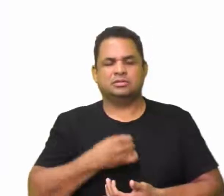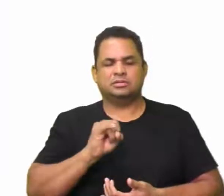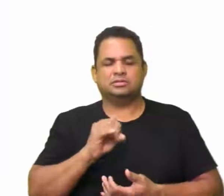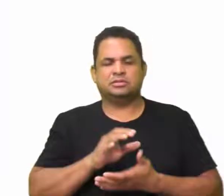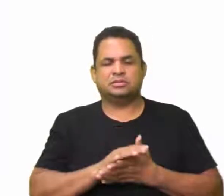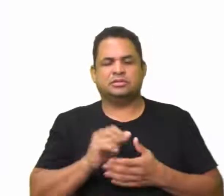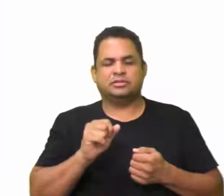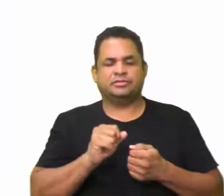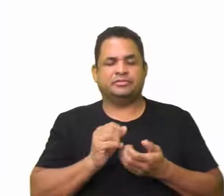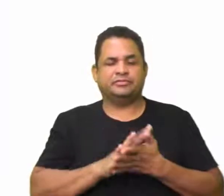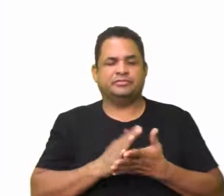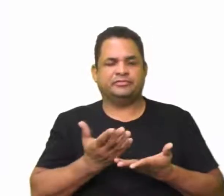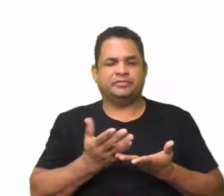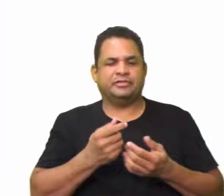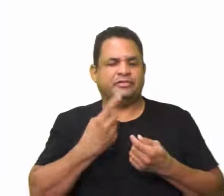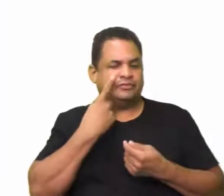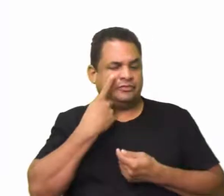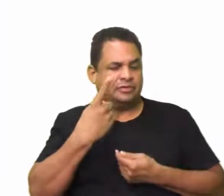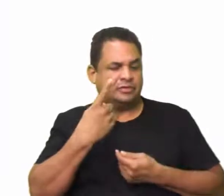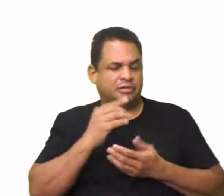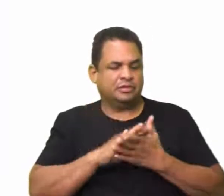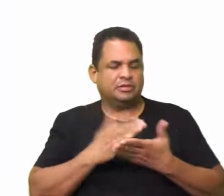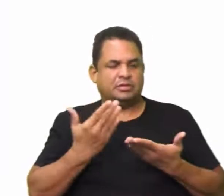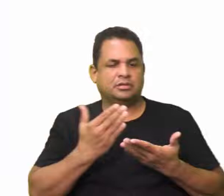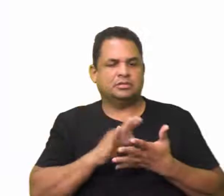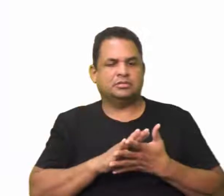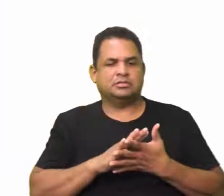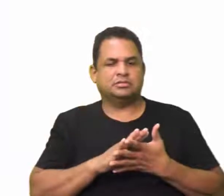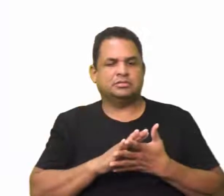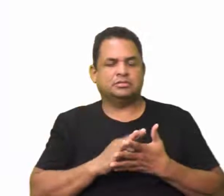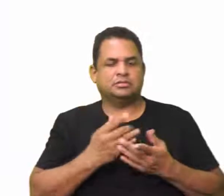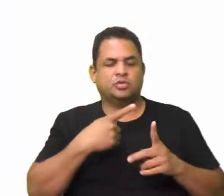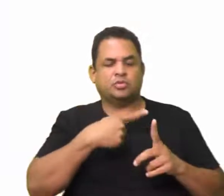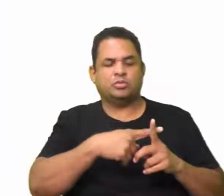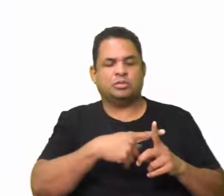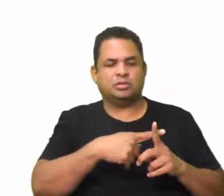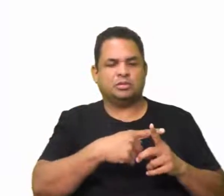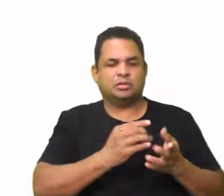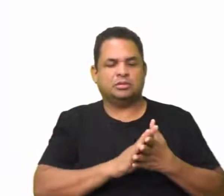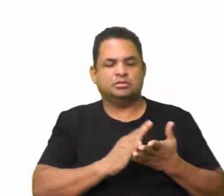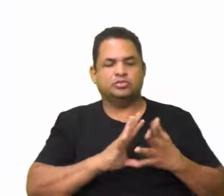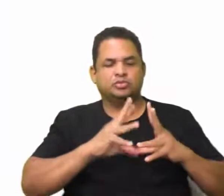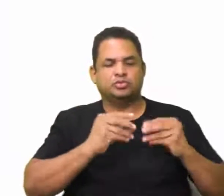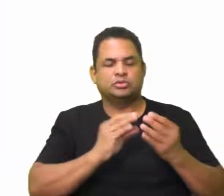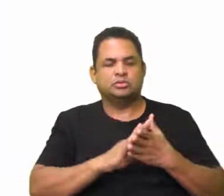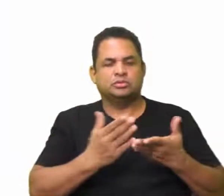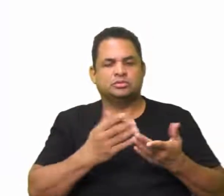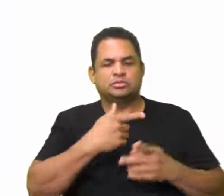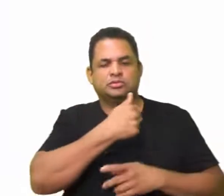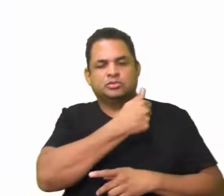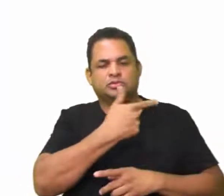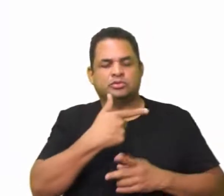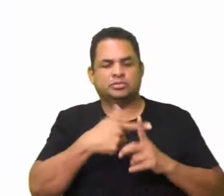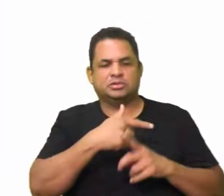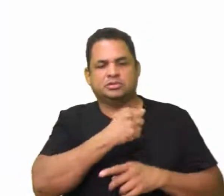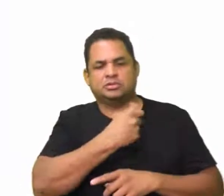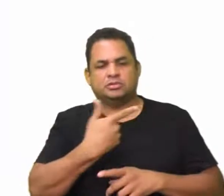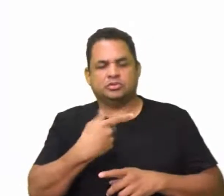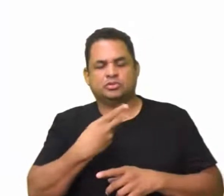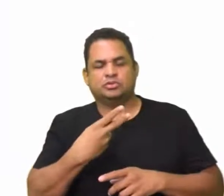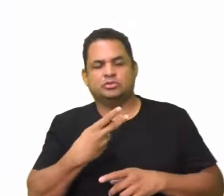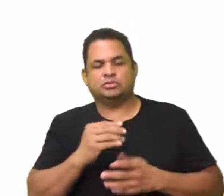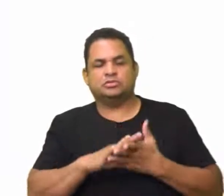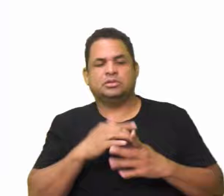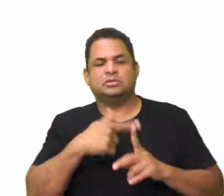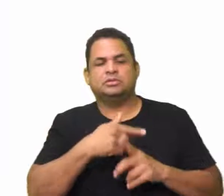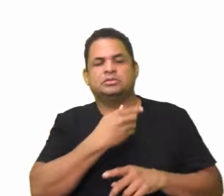dos 9 com números, muito fácil, tem que saber que somando as cargas antes e depois tem que dar o mesmo valor total. Isso. 12 mais 0 mais 2 tem que ser igual a 4 mais